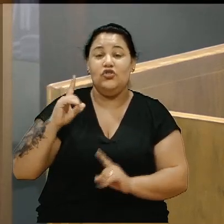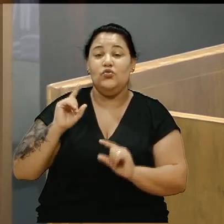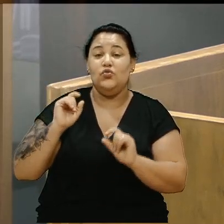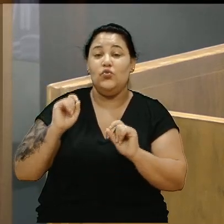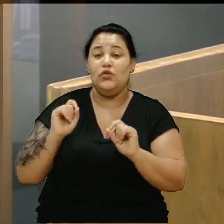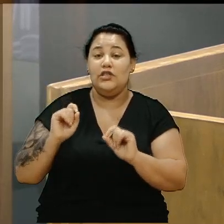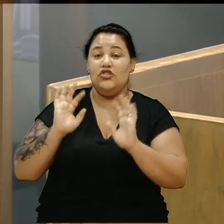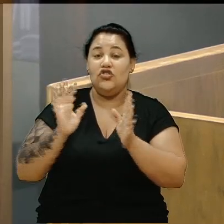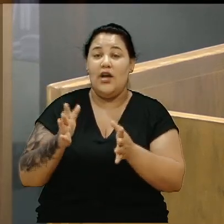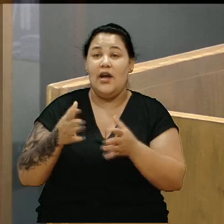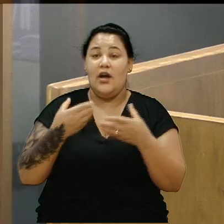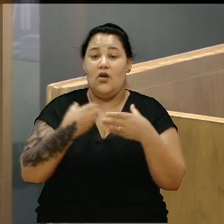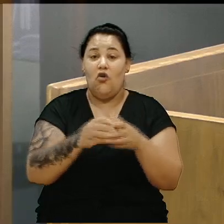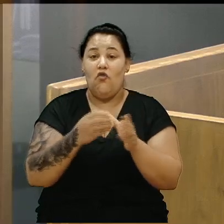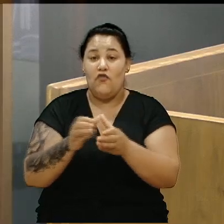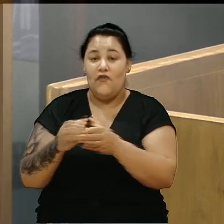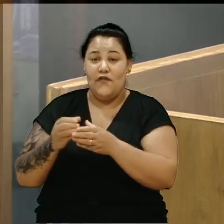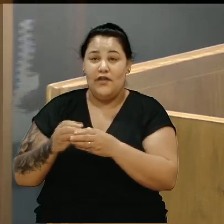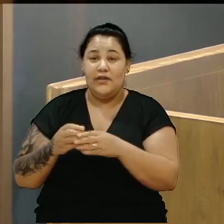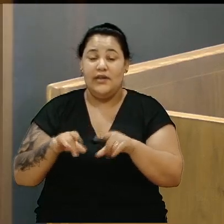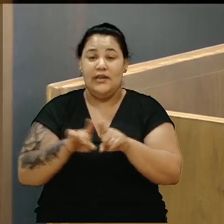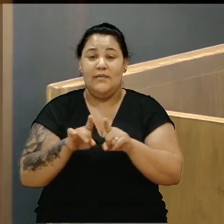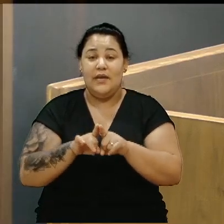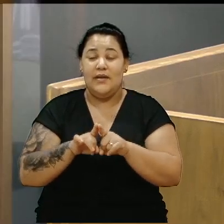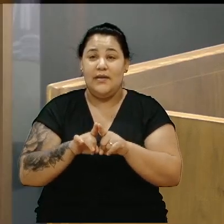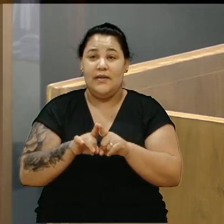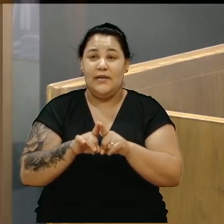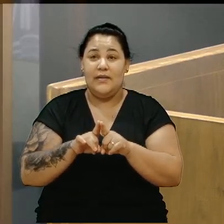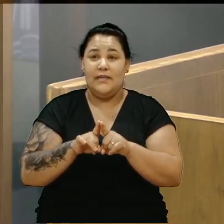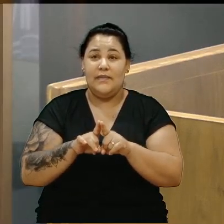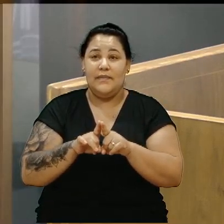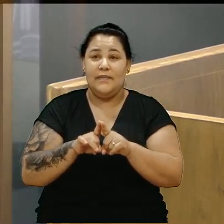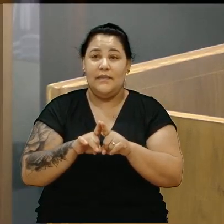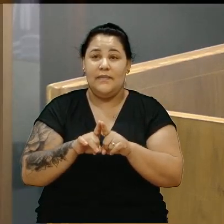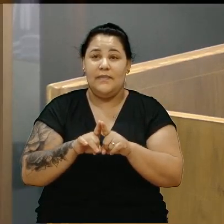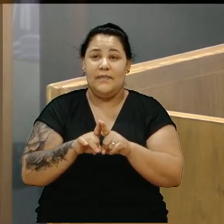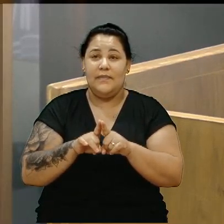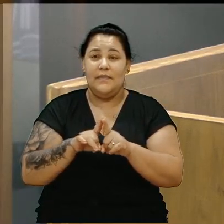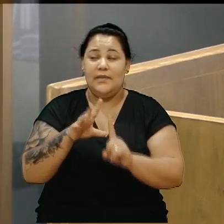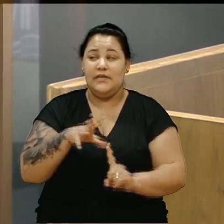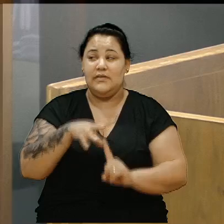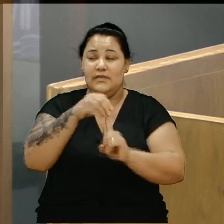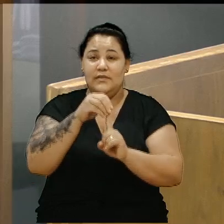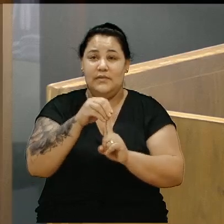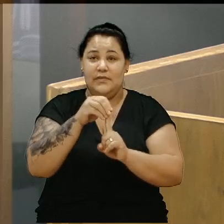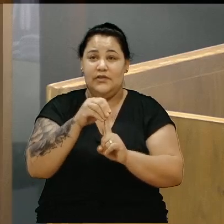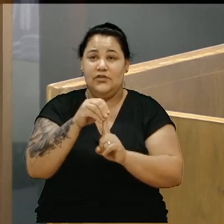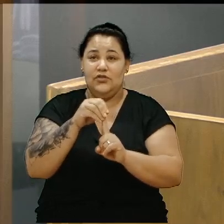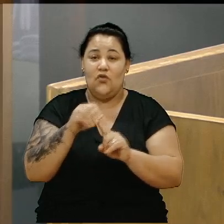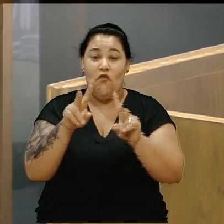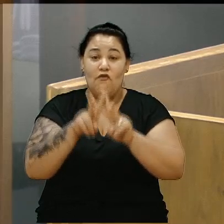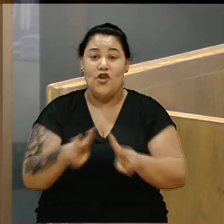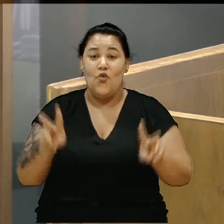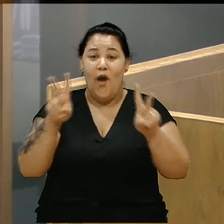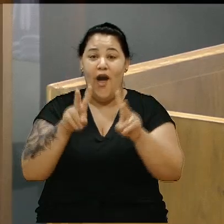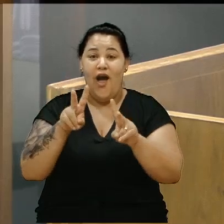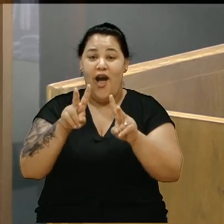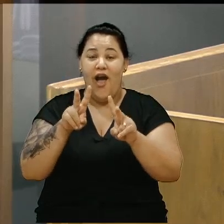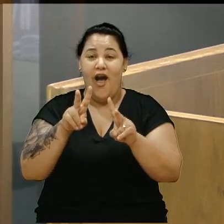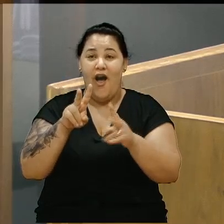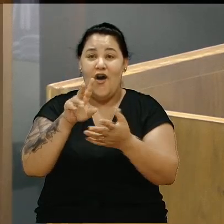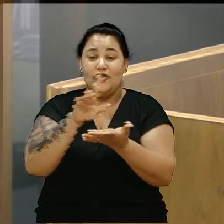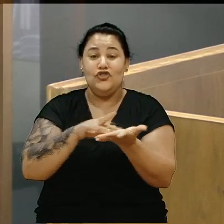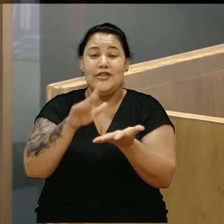na contemporaneidade, a parte virtual da campanha, ela foi uma coisa assombrosa, a ponto de ter